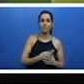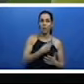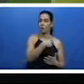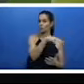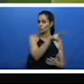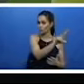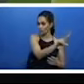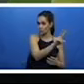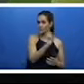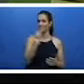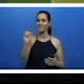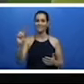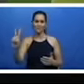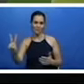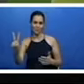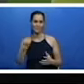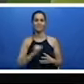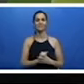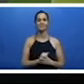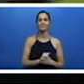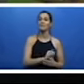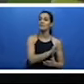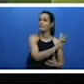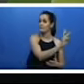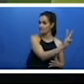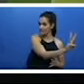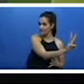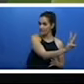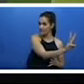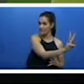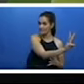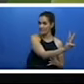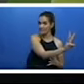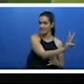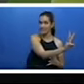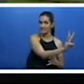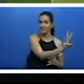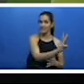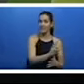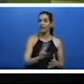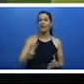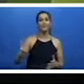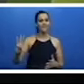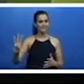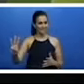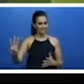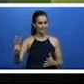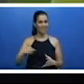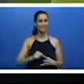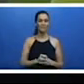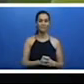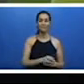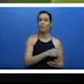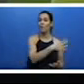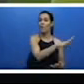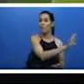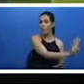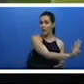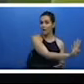2, 2, 2, 3. Aí aqui é o 3 que eu estou mexendo. O